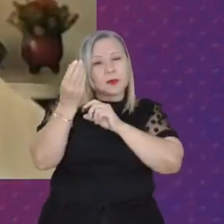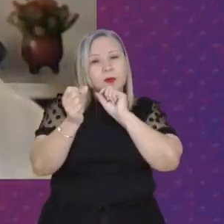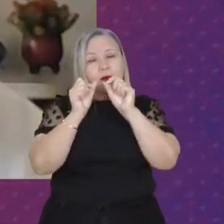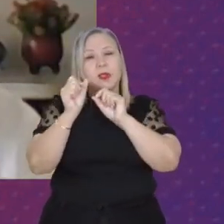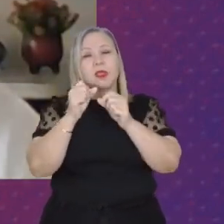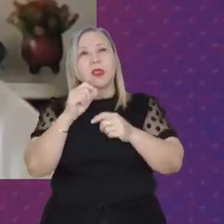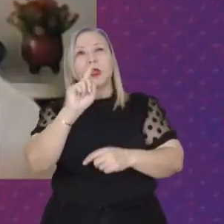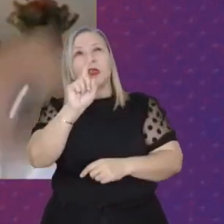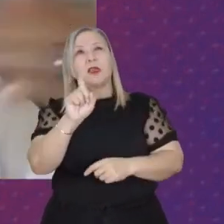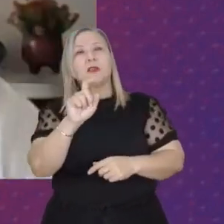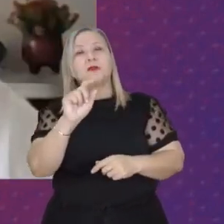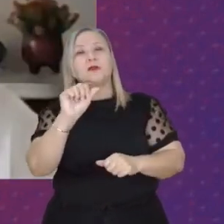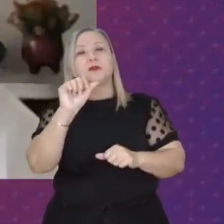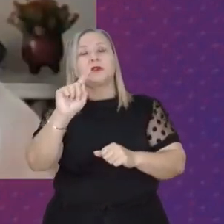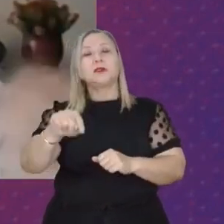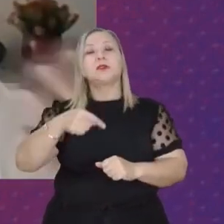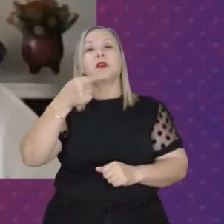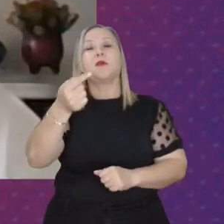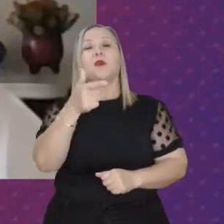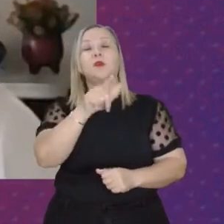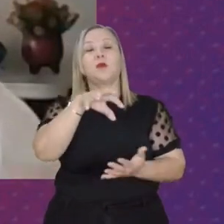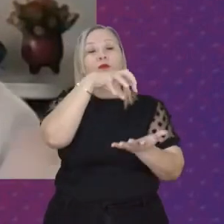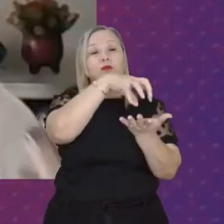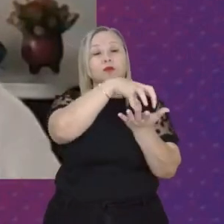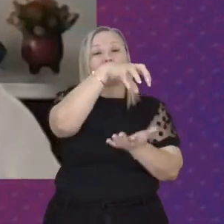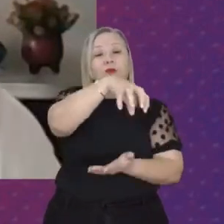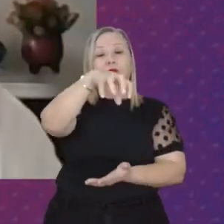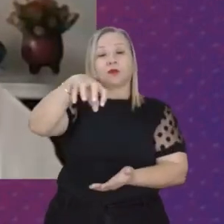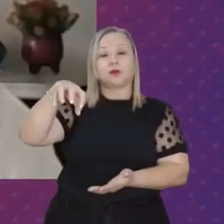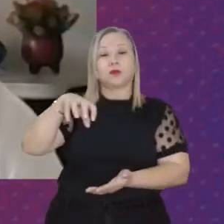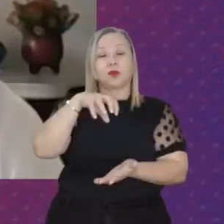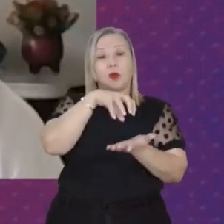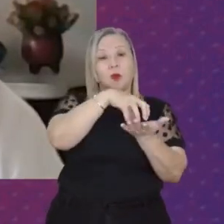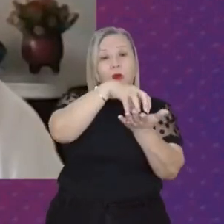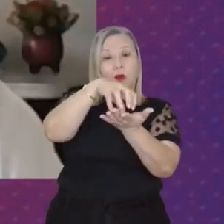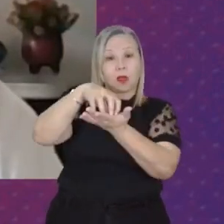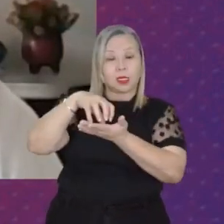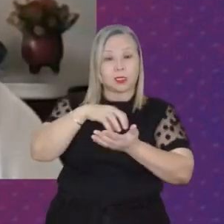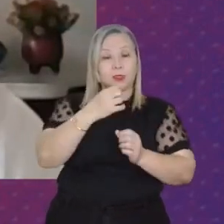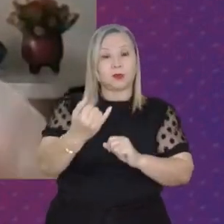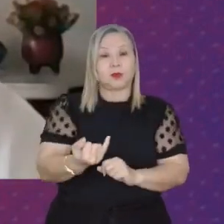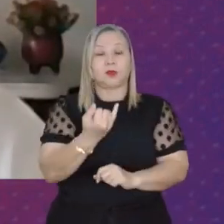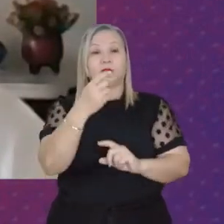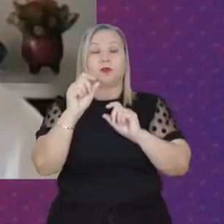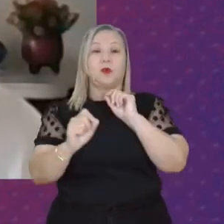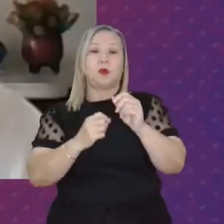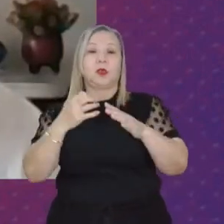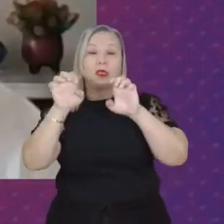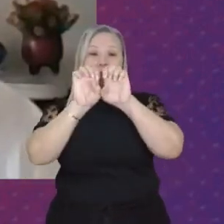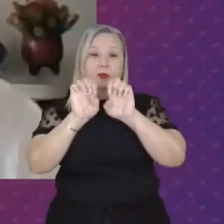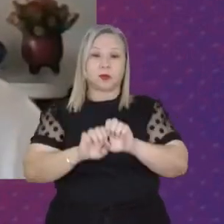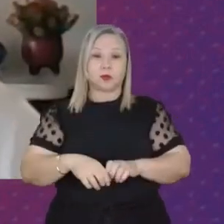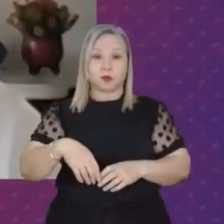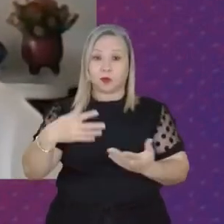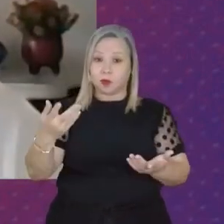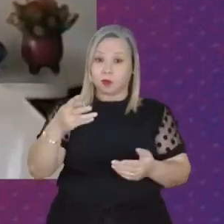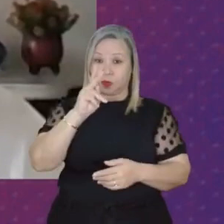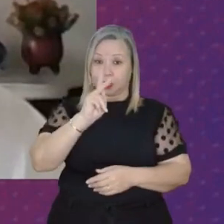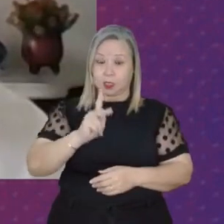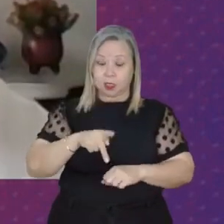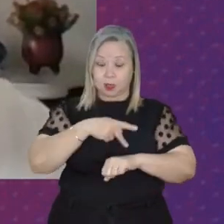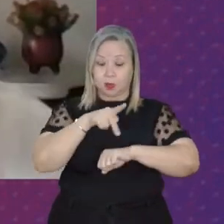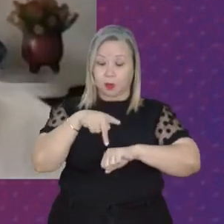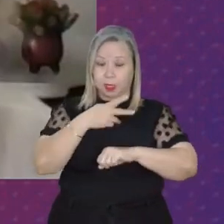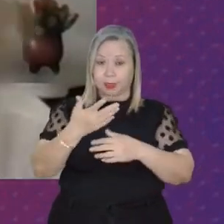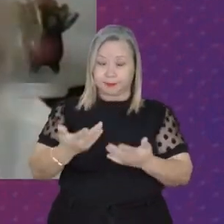ser depois outros organismos importantes na estrutura do Estado. Então, ali a gente